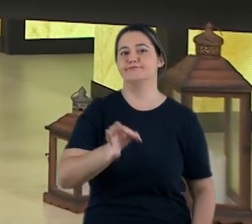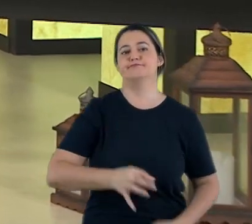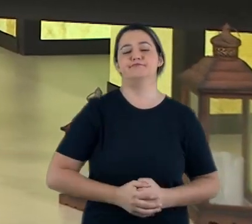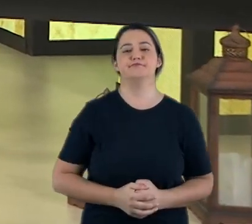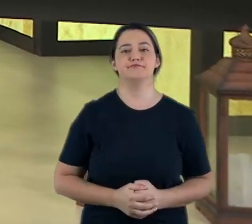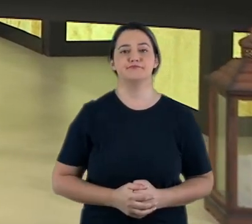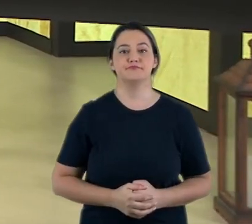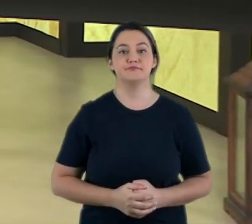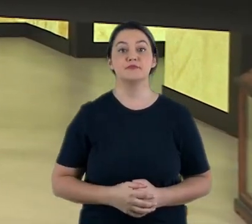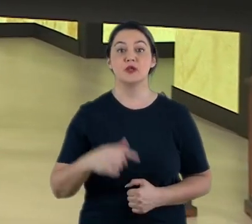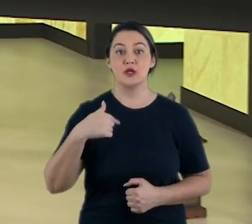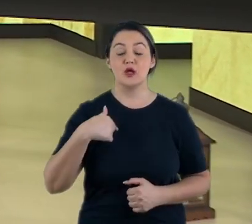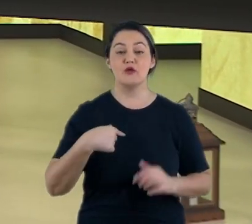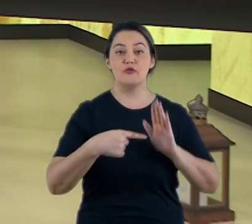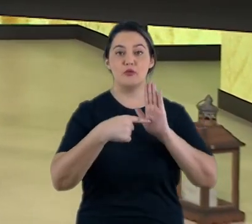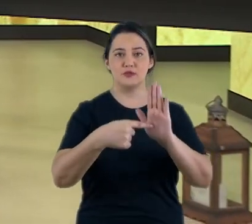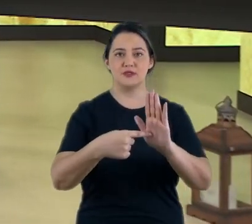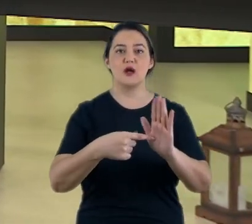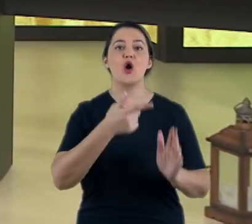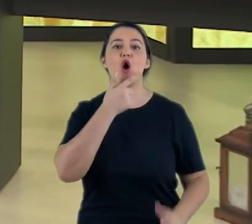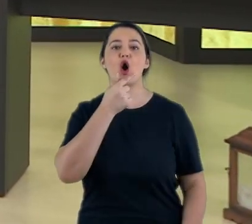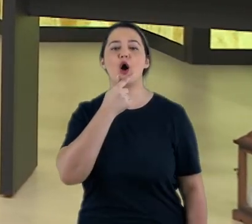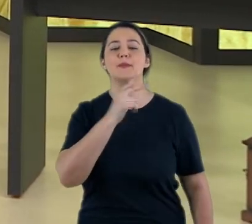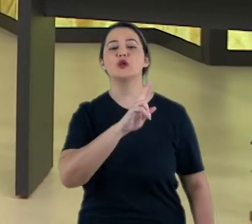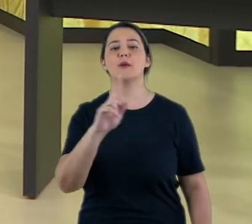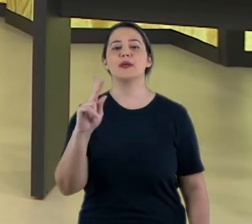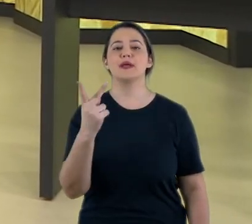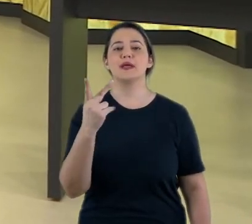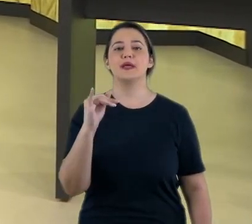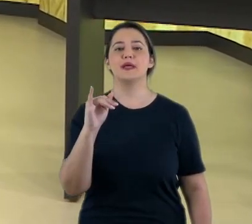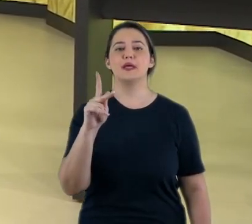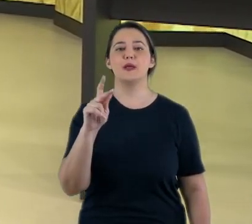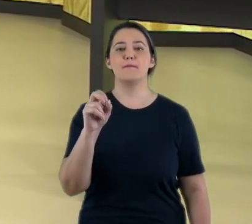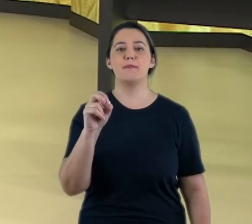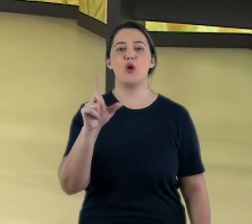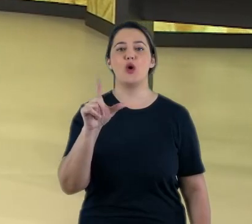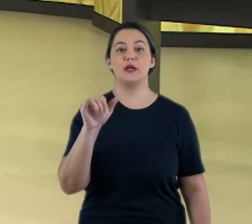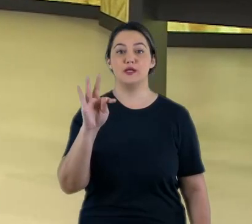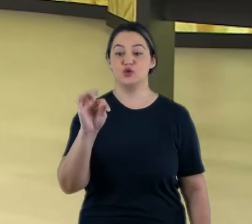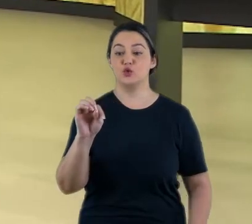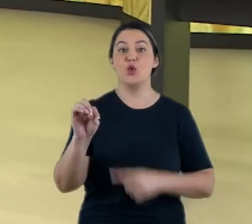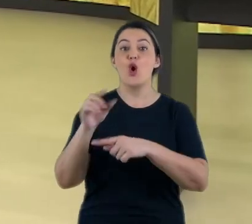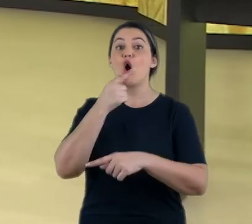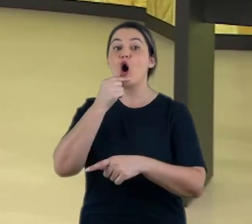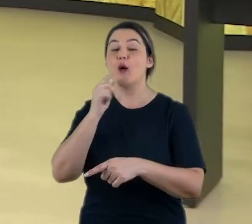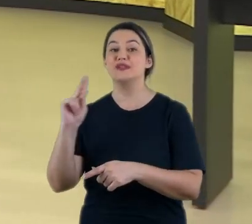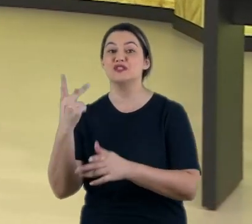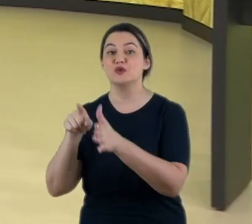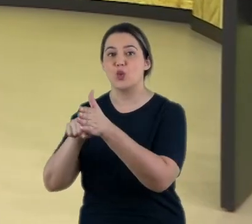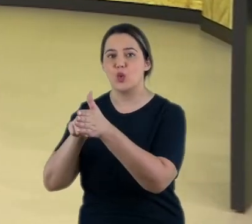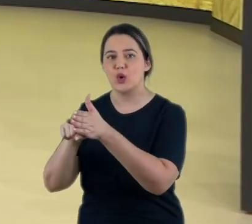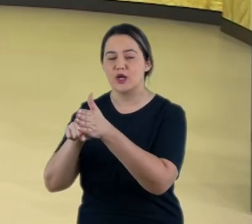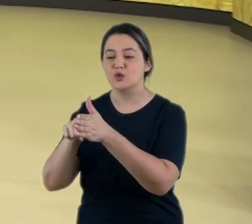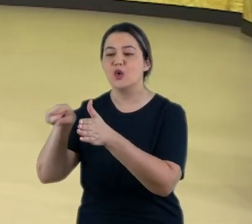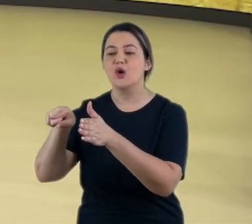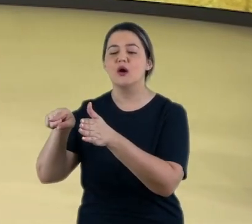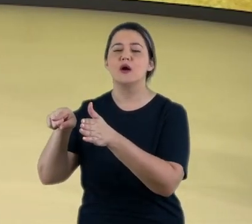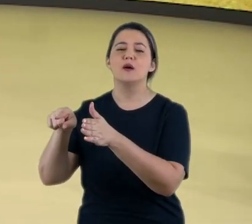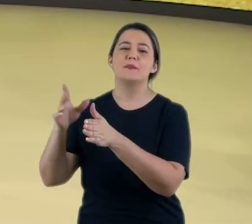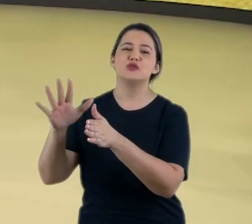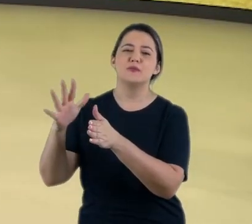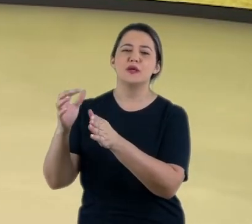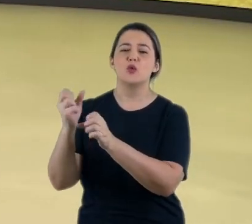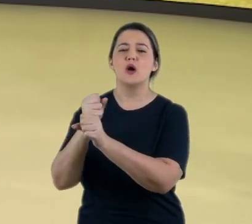O comentário sobre Daniel escrito por Hipólito por volta do ano 200 de nossa era, considerado o mais